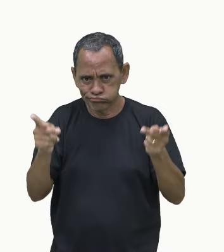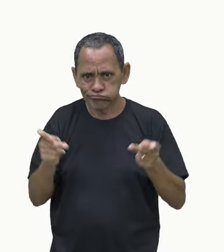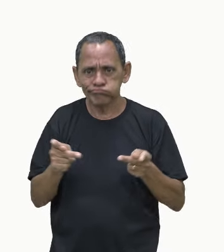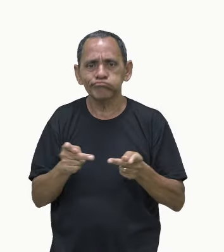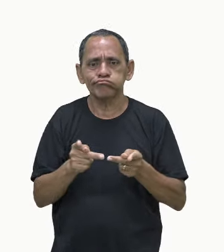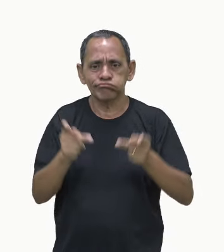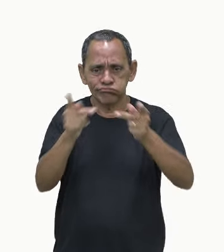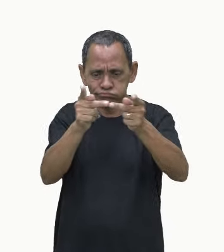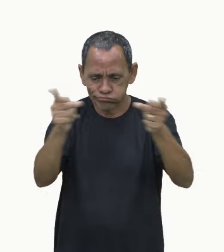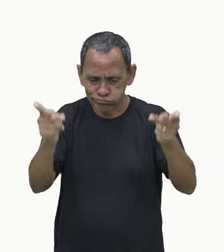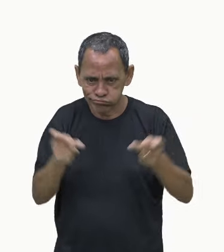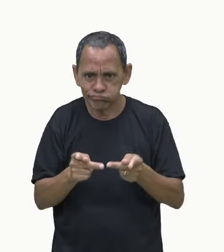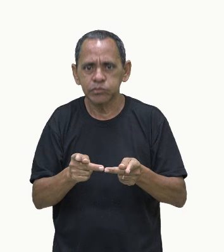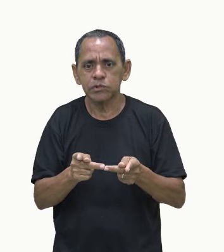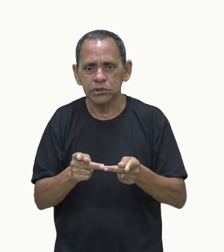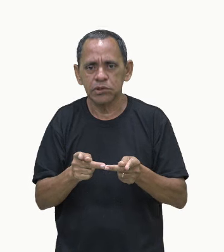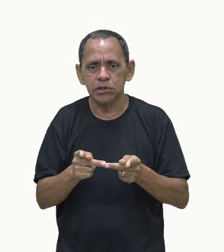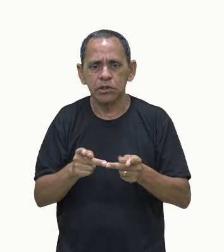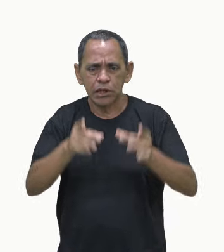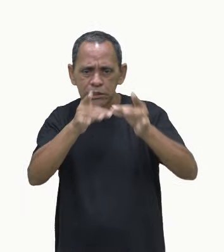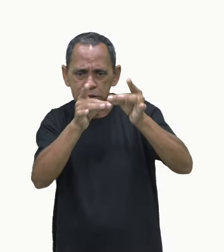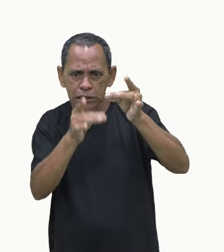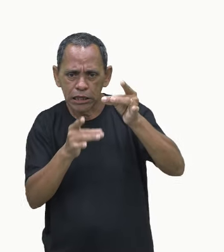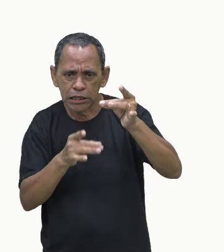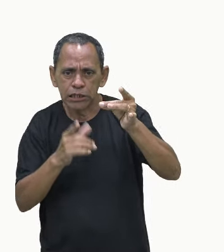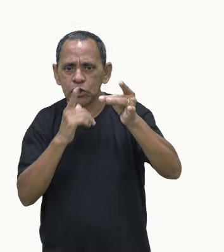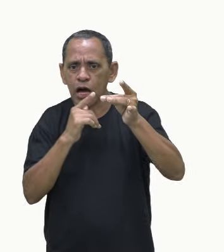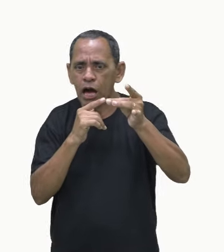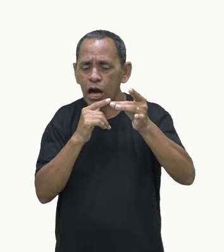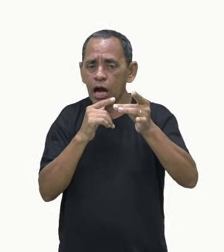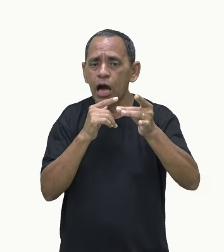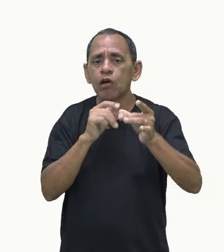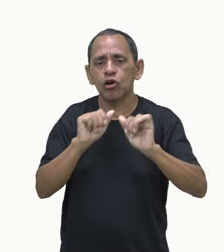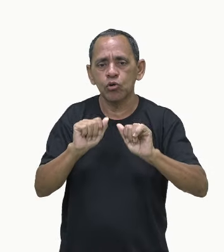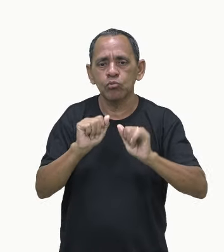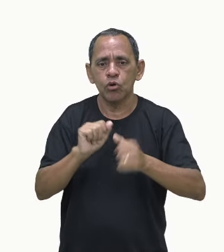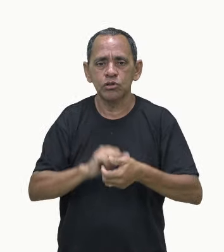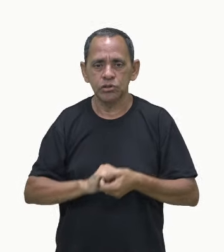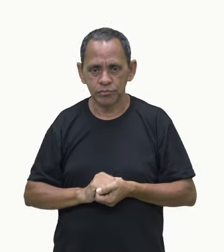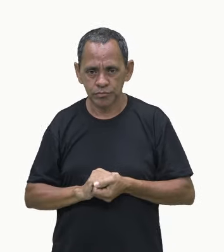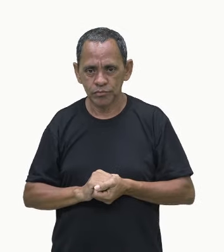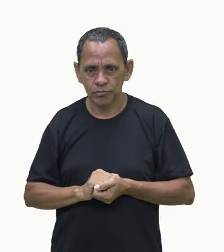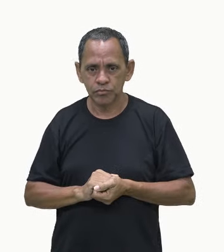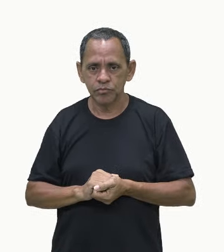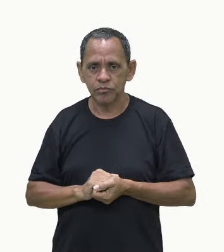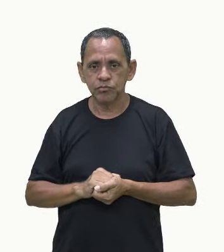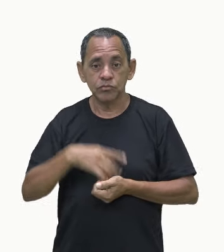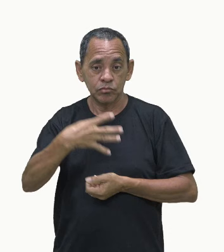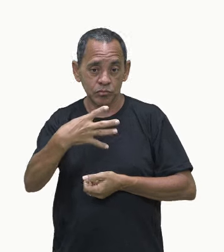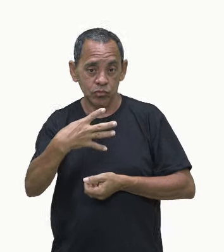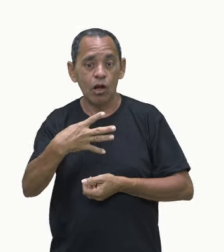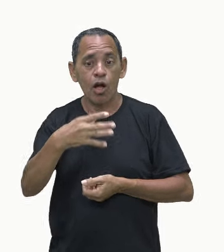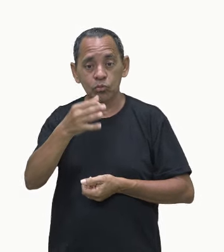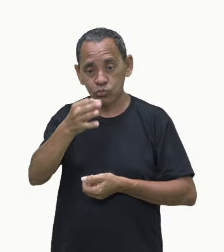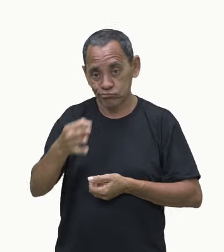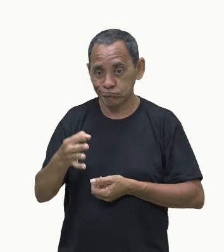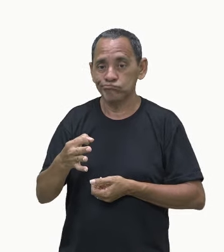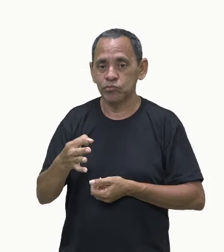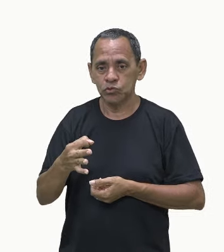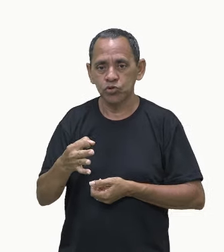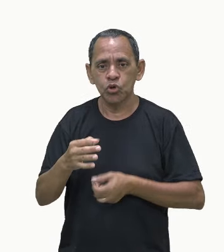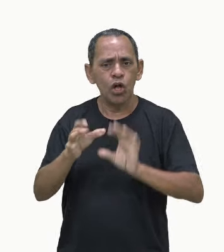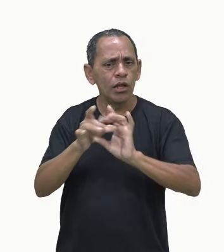detalhando essa quantidade de água disponível, nós temos ali que 4% é da água doce disponível para